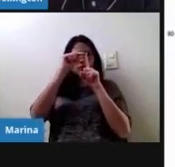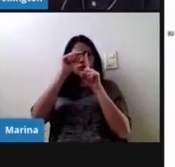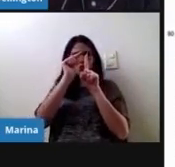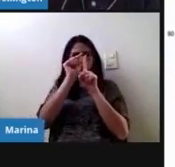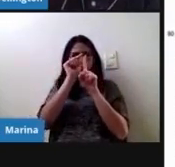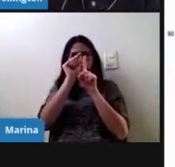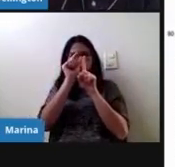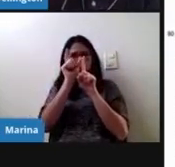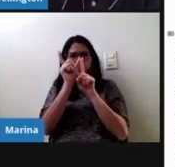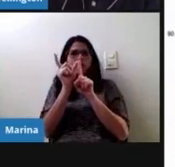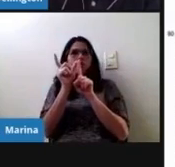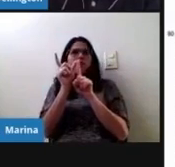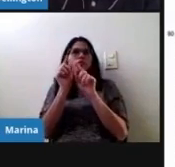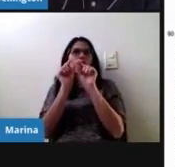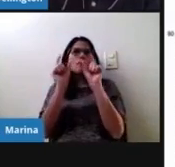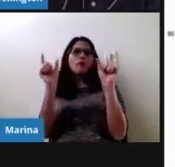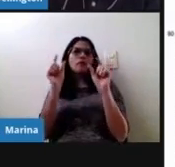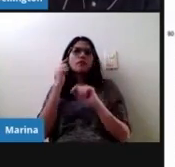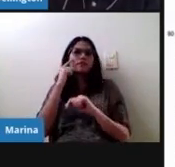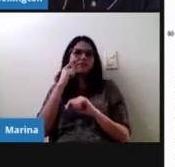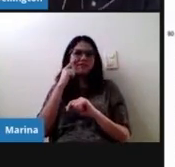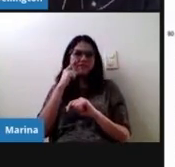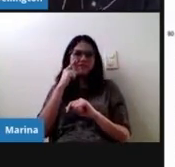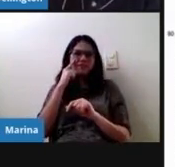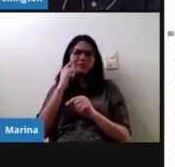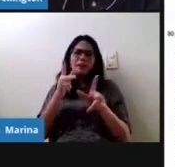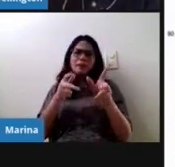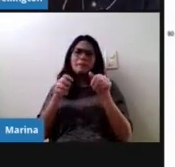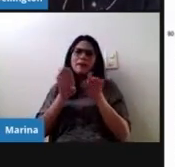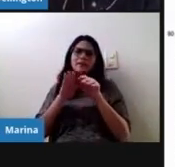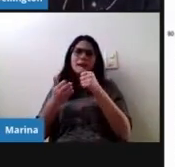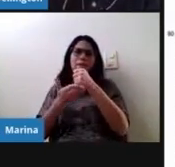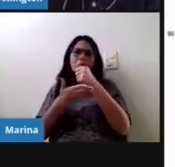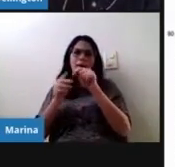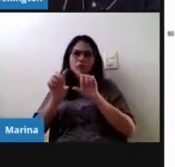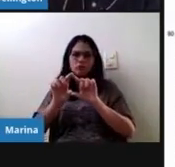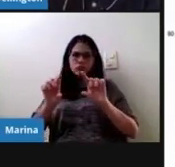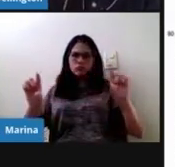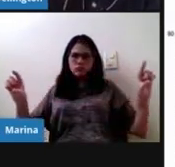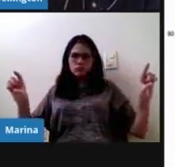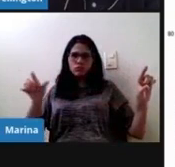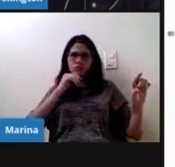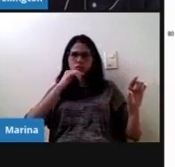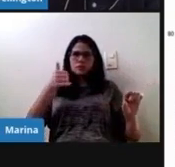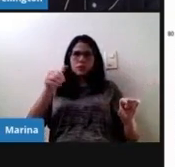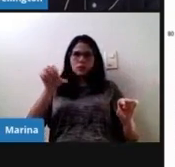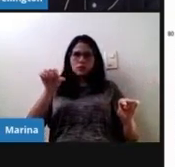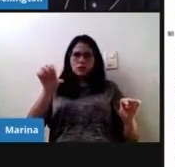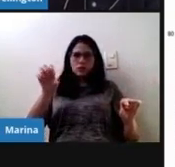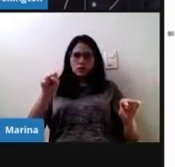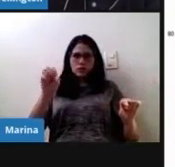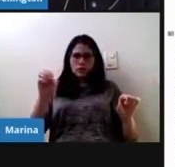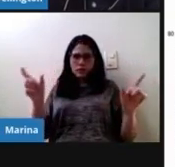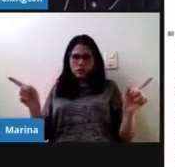observa que essa base da pirâmide, né, por exemplo, em 1980, já fica um pouco